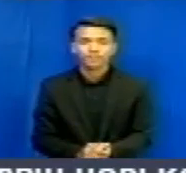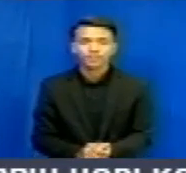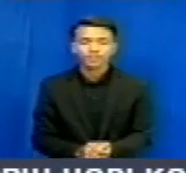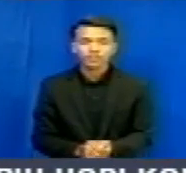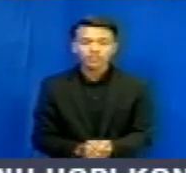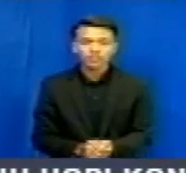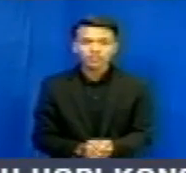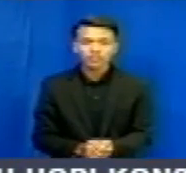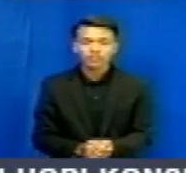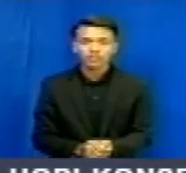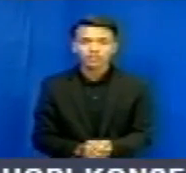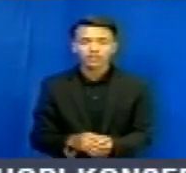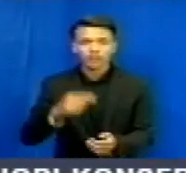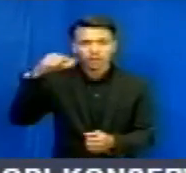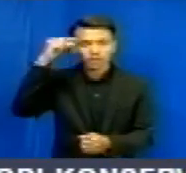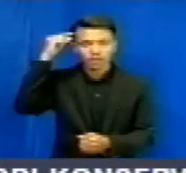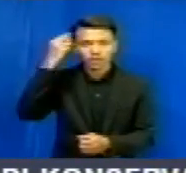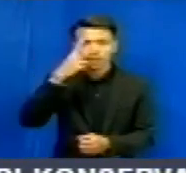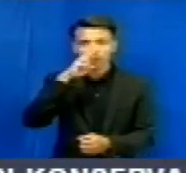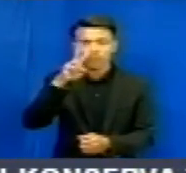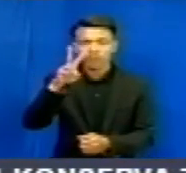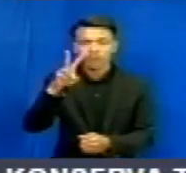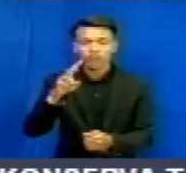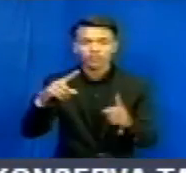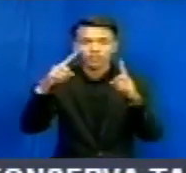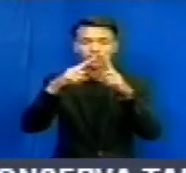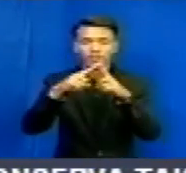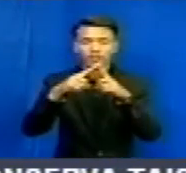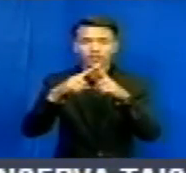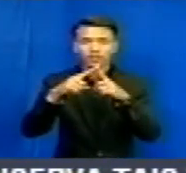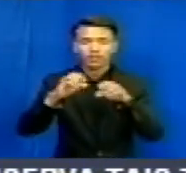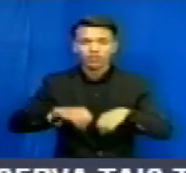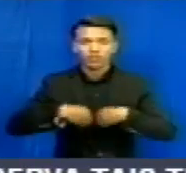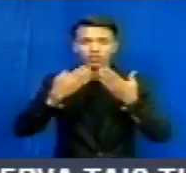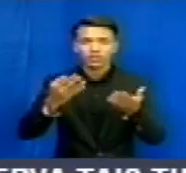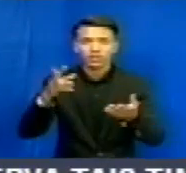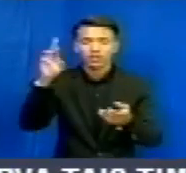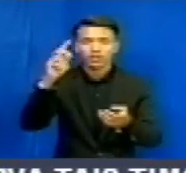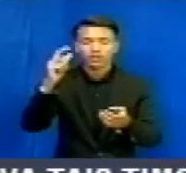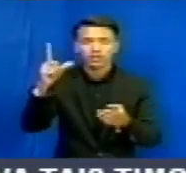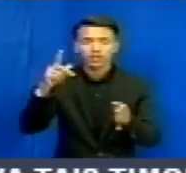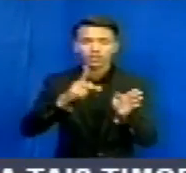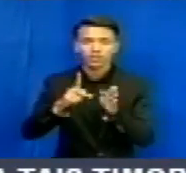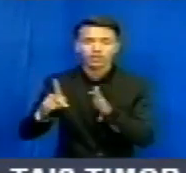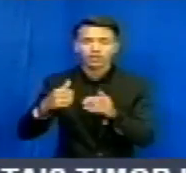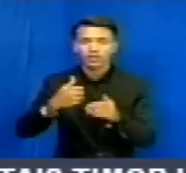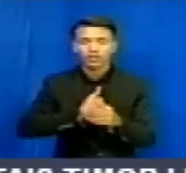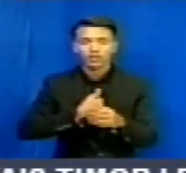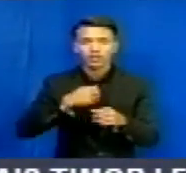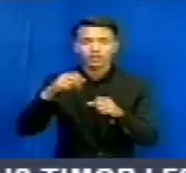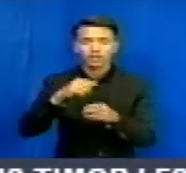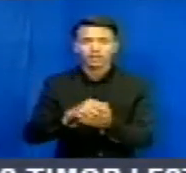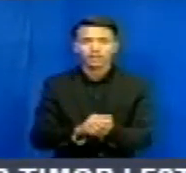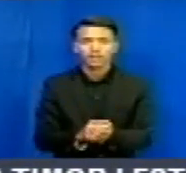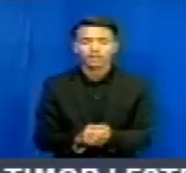belahing kata governo tahu dunia tentang bah unsa RTT alat perparaan bah elisa untuk itu. Dia ke presiden